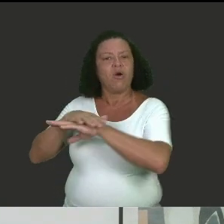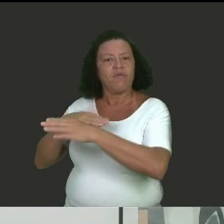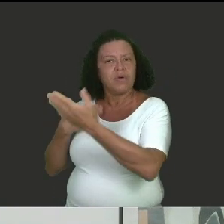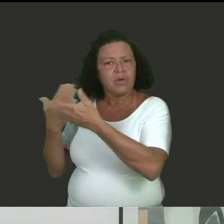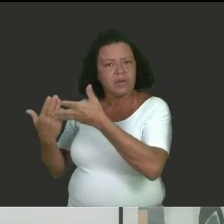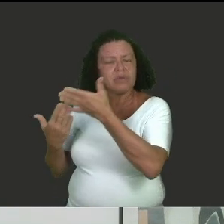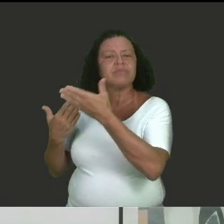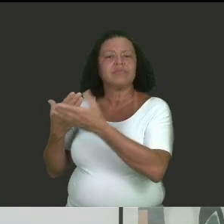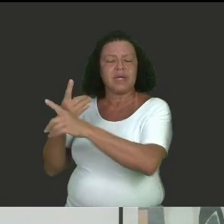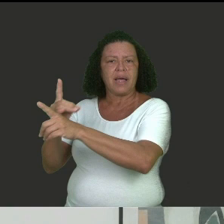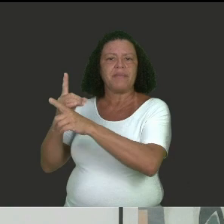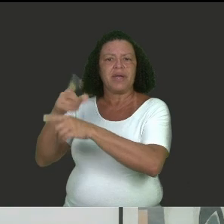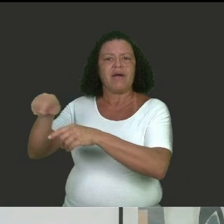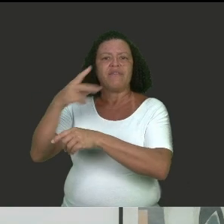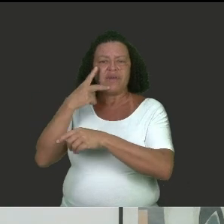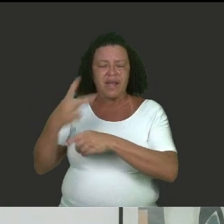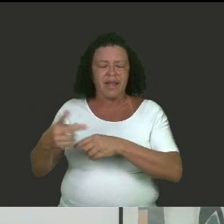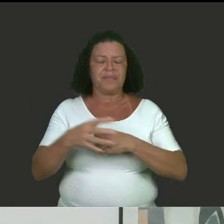discípulos na estrada.